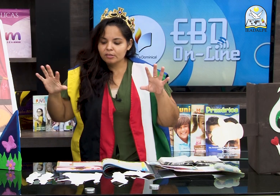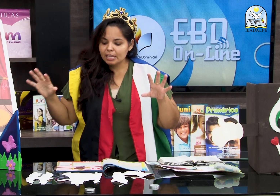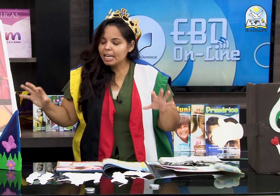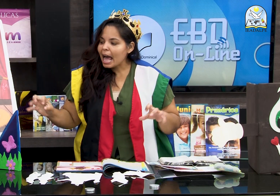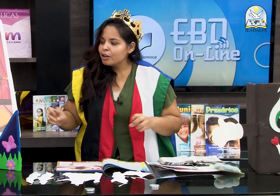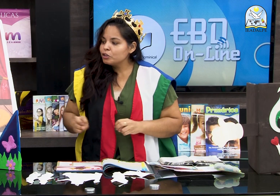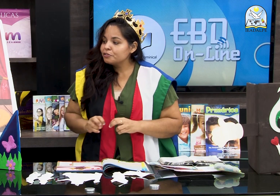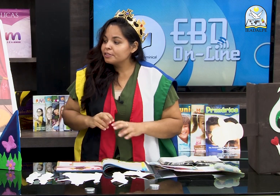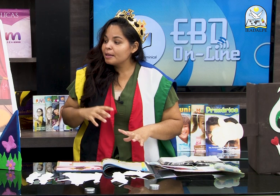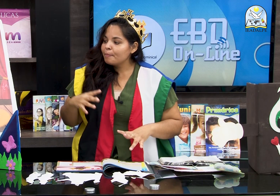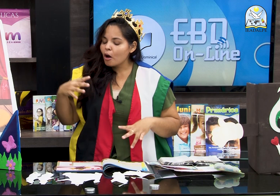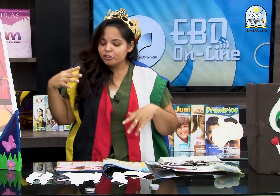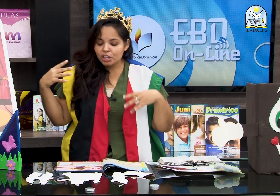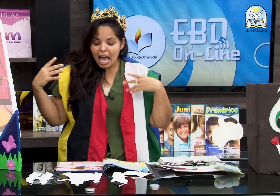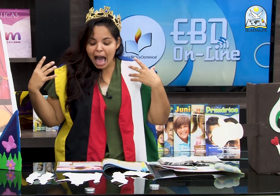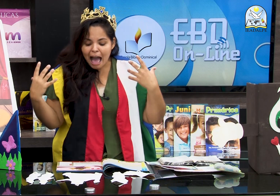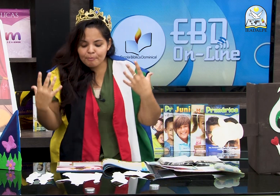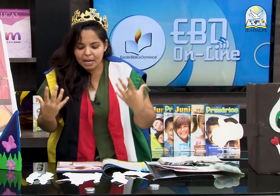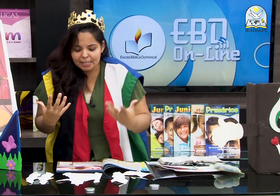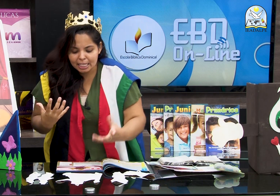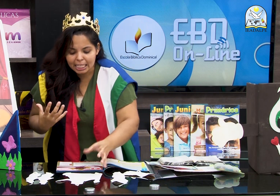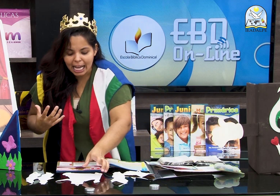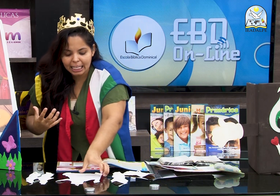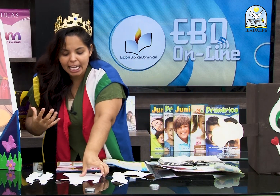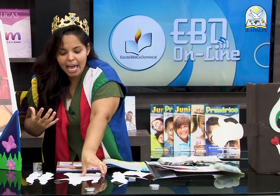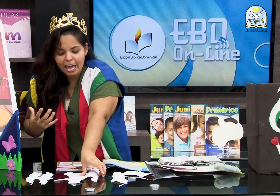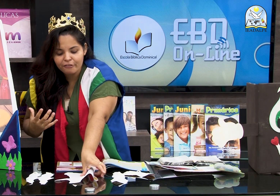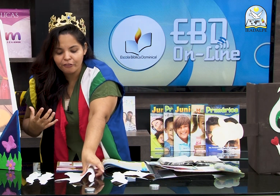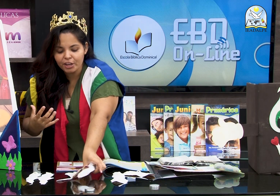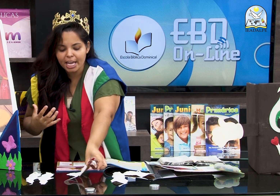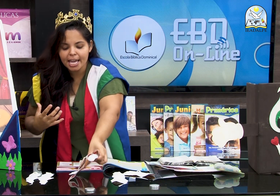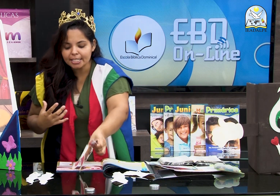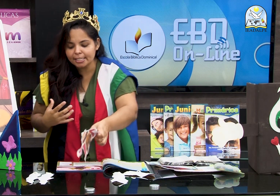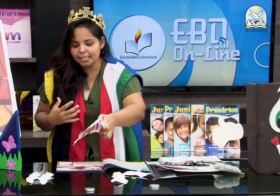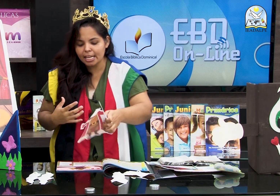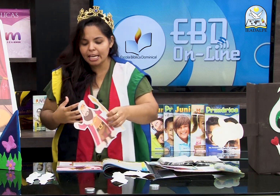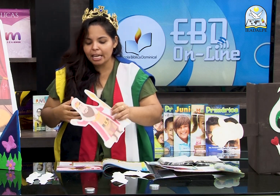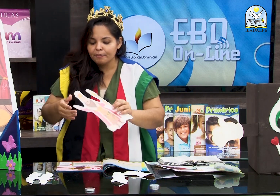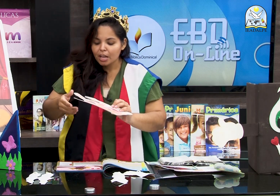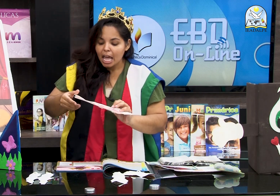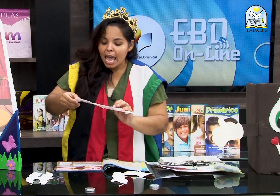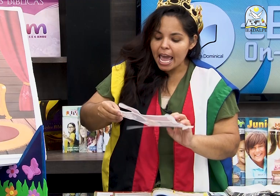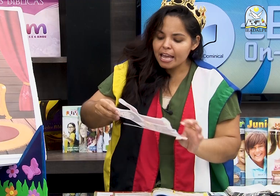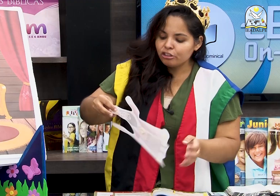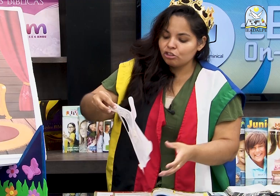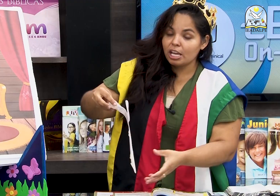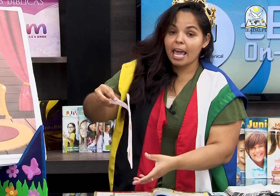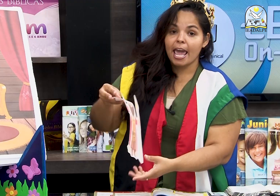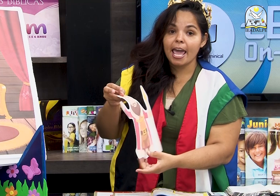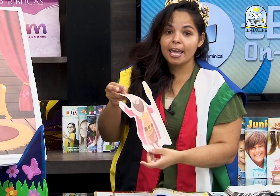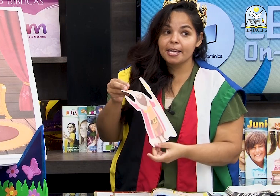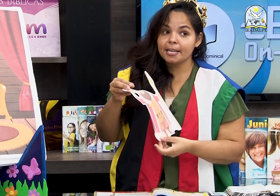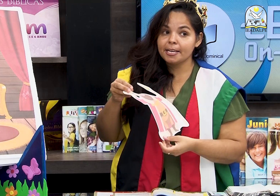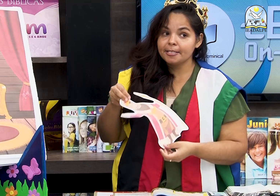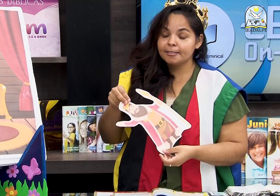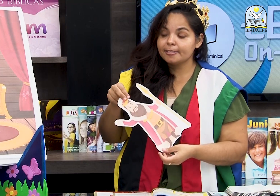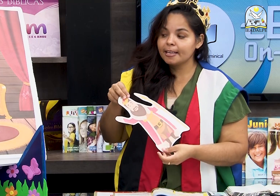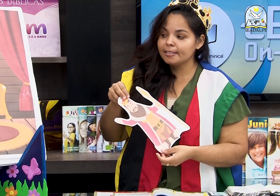Drive este cenário, onde você pode apresentar que rei foi esse. Este